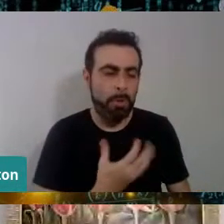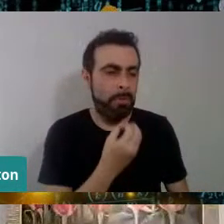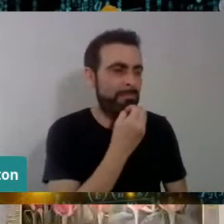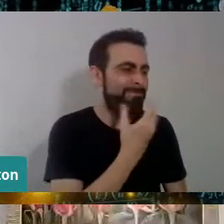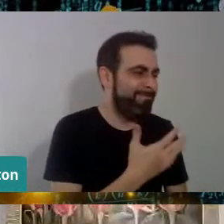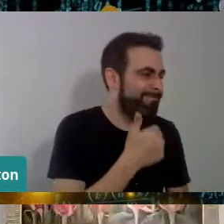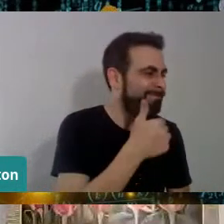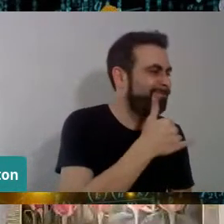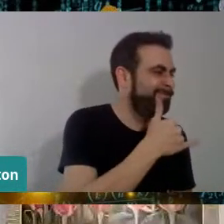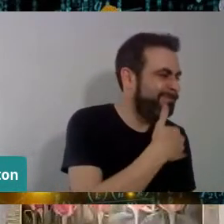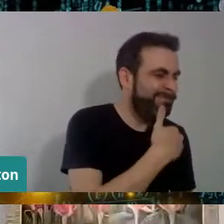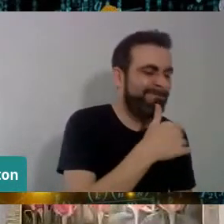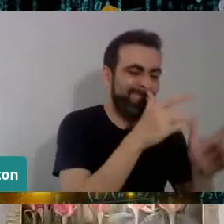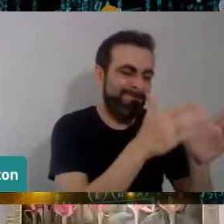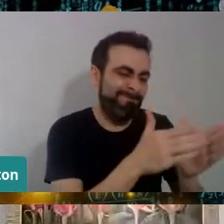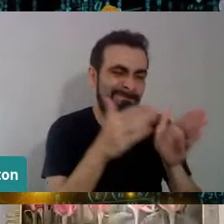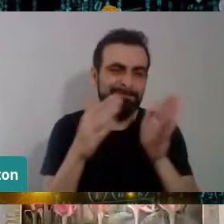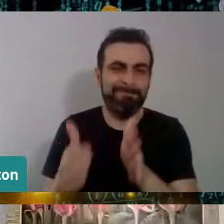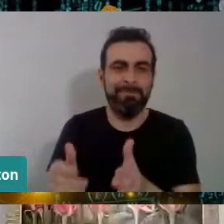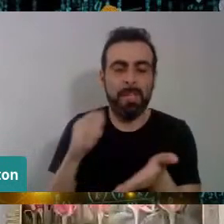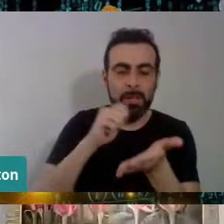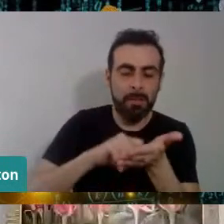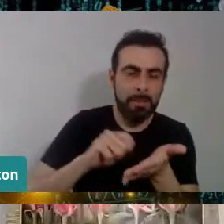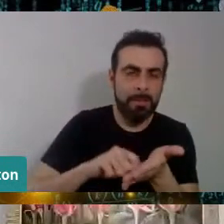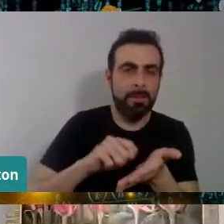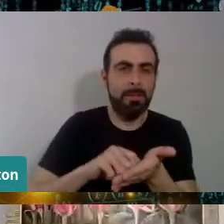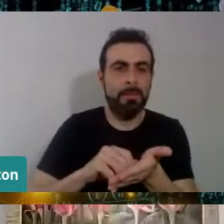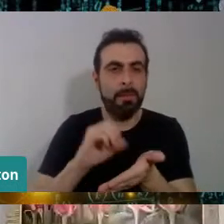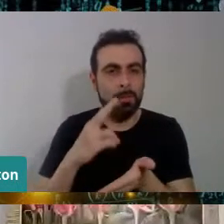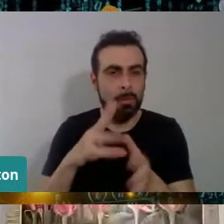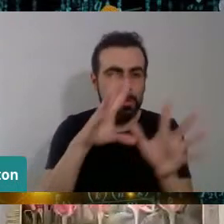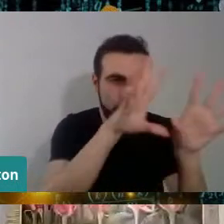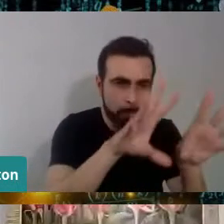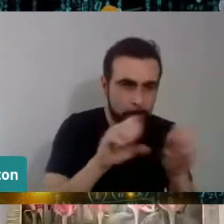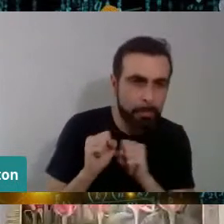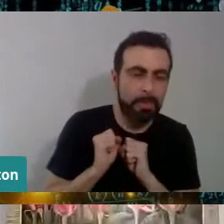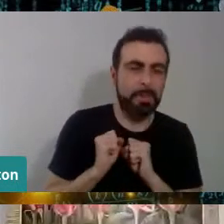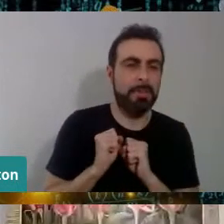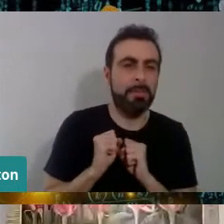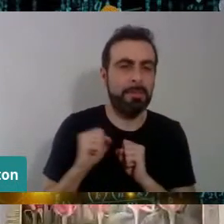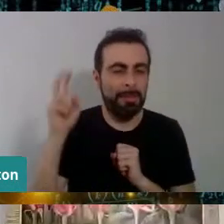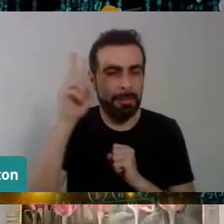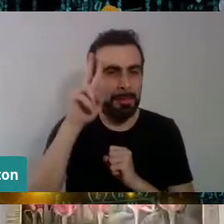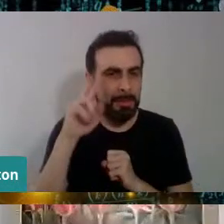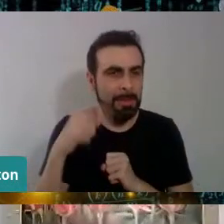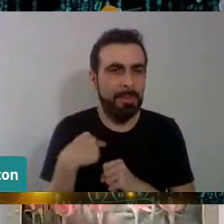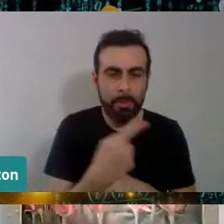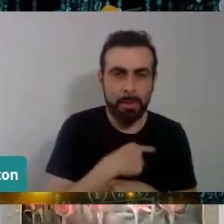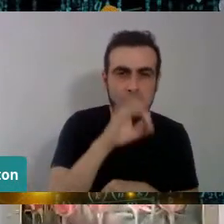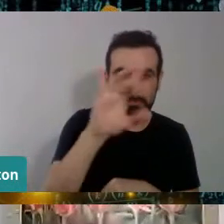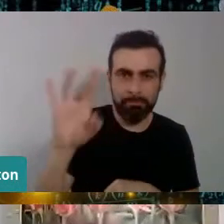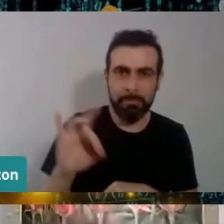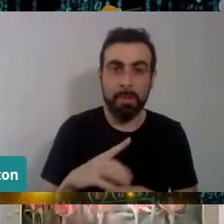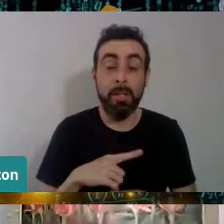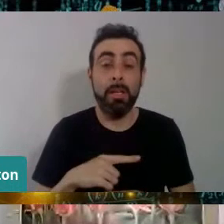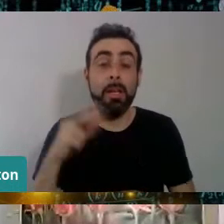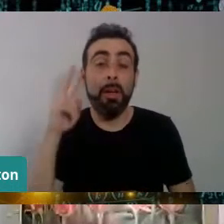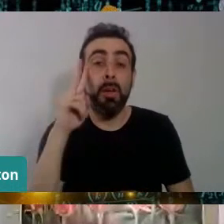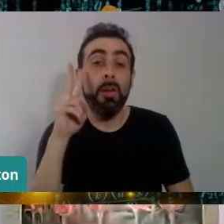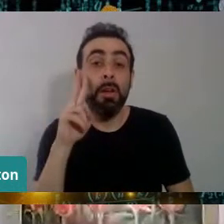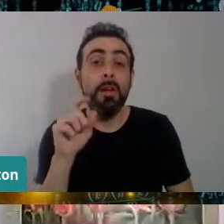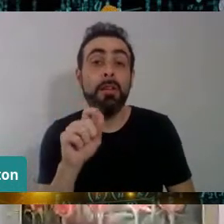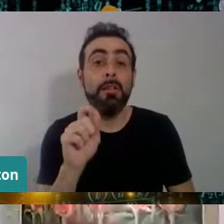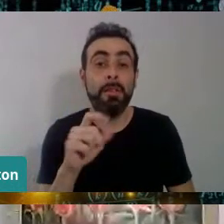aí nessa história que escrevemos na nossa vida. E eu me lembro da ocasião que o nosso